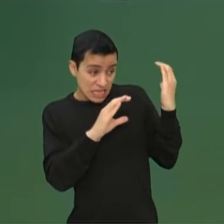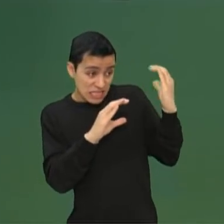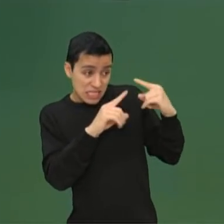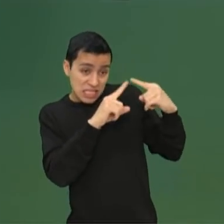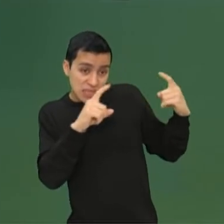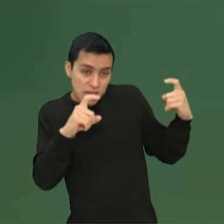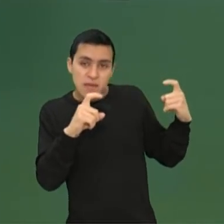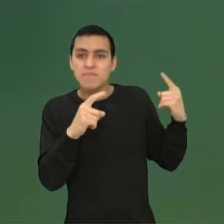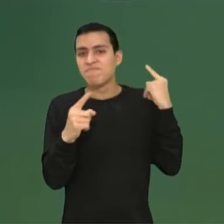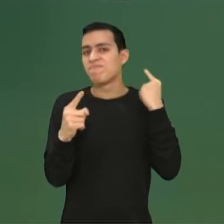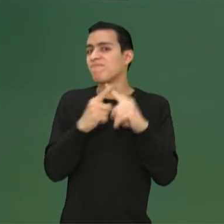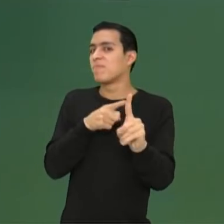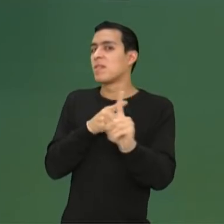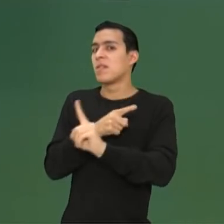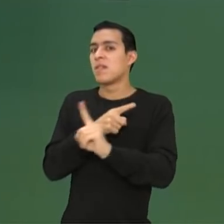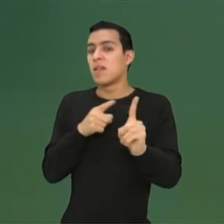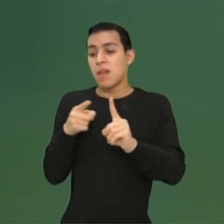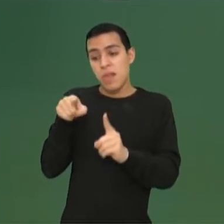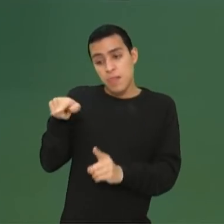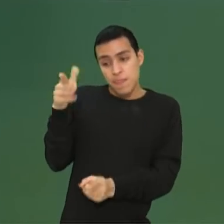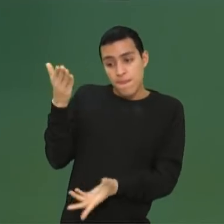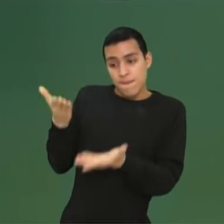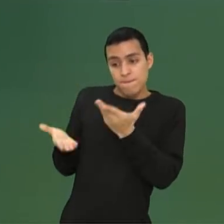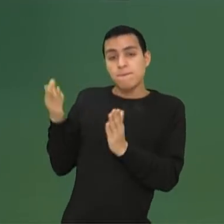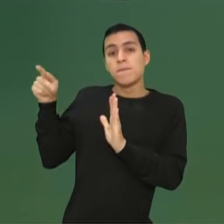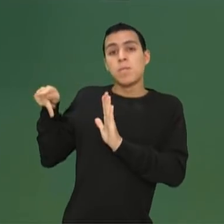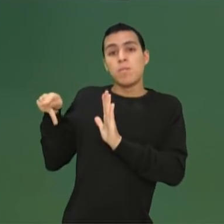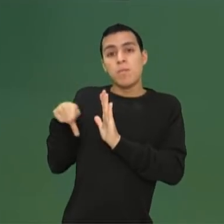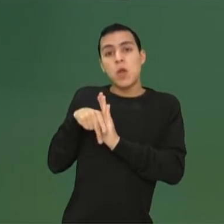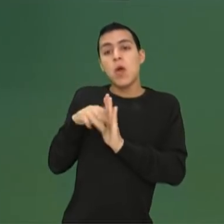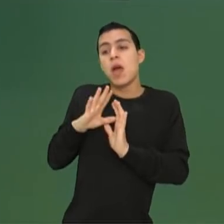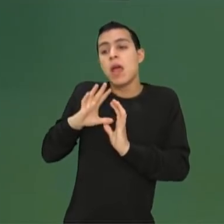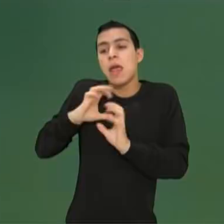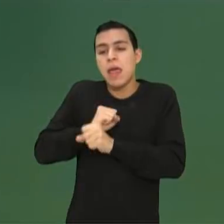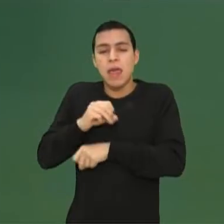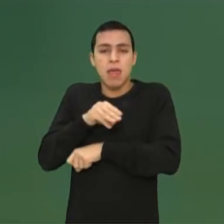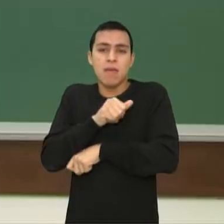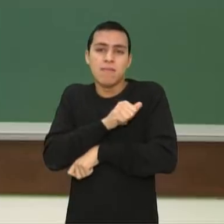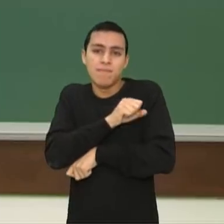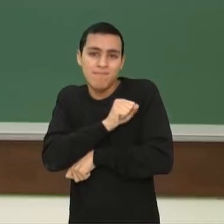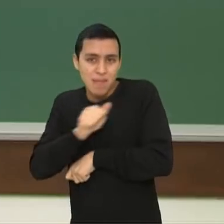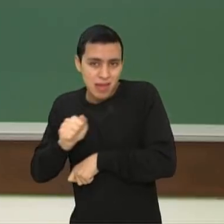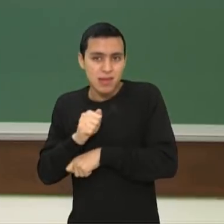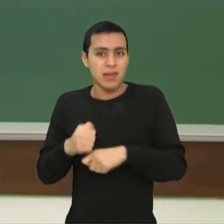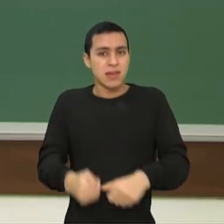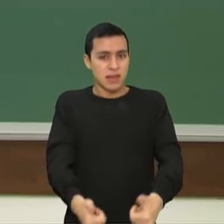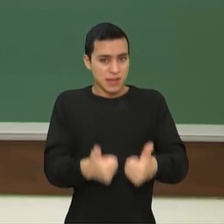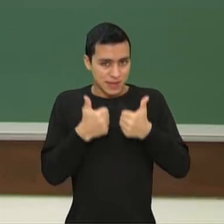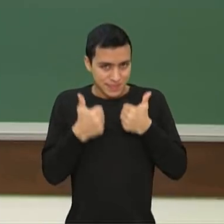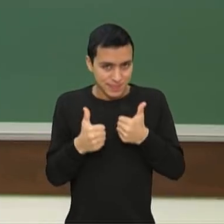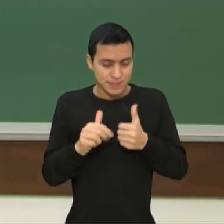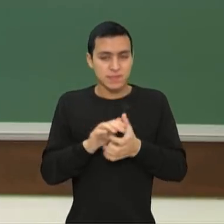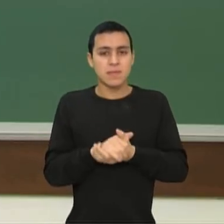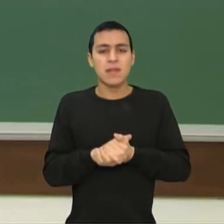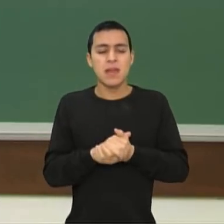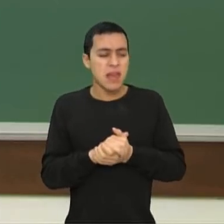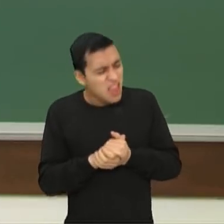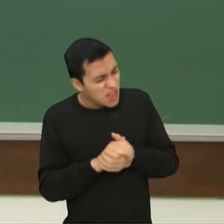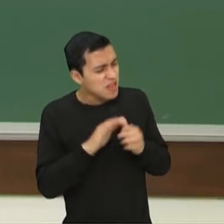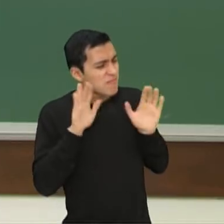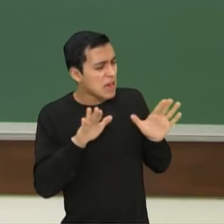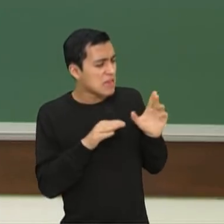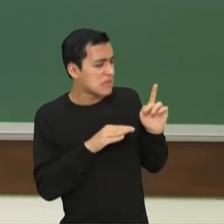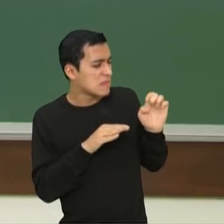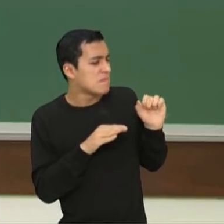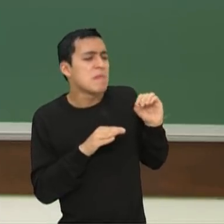está correto. A balança é um instrumento que mede a massa. Mas e o peso, Fabiano?